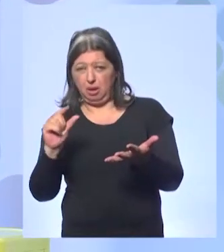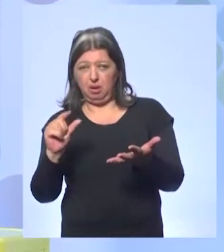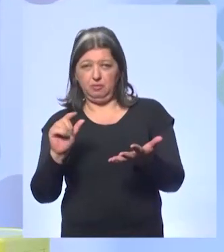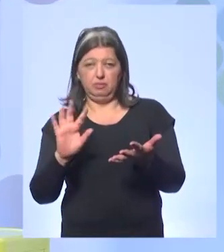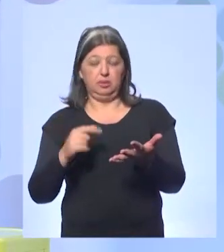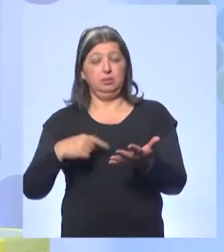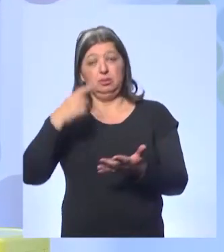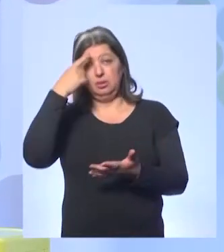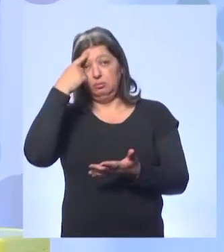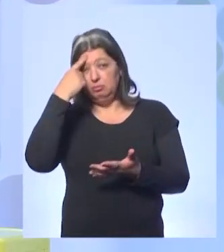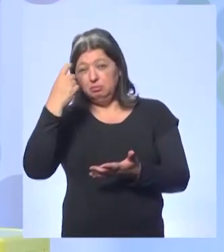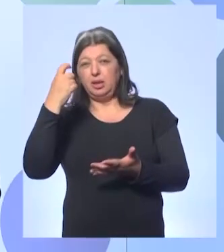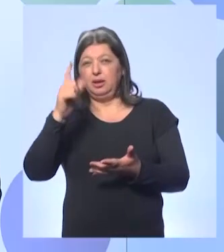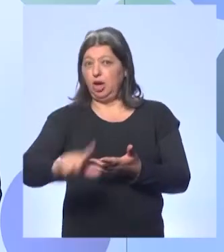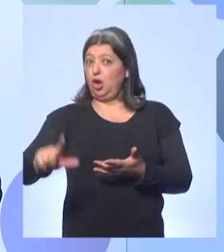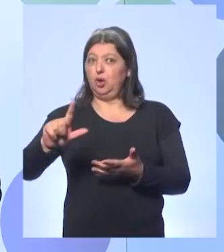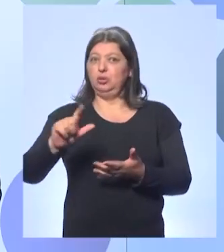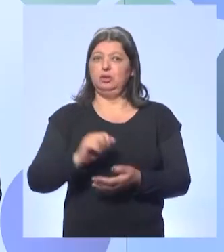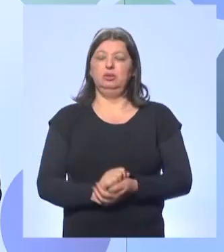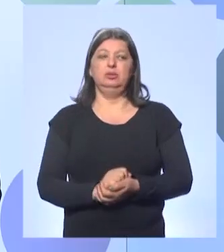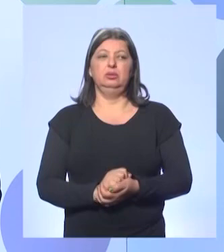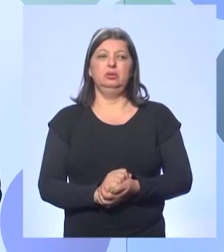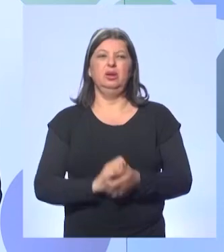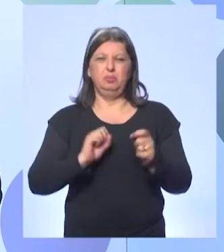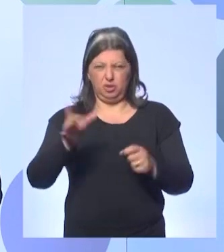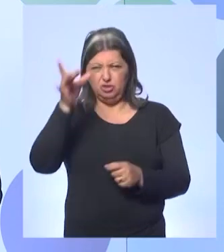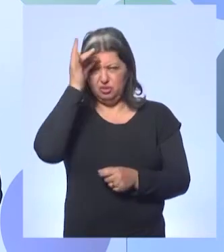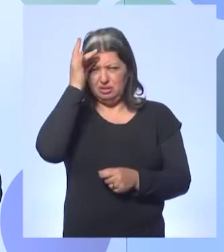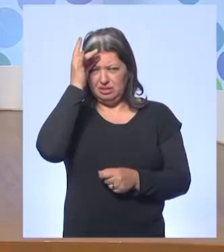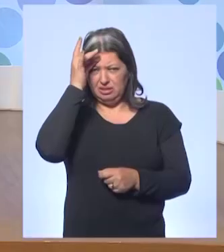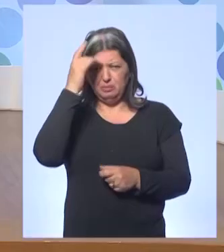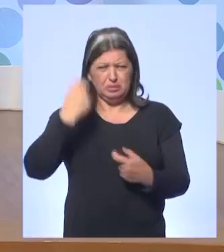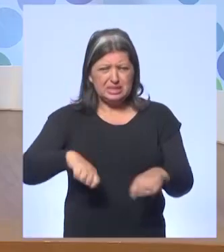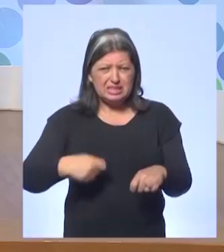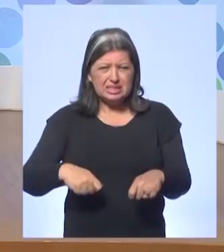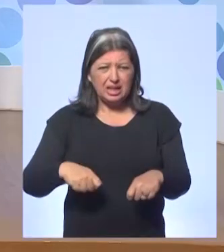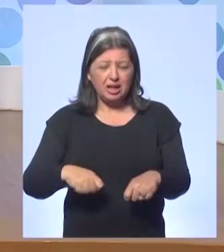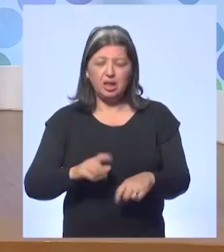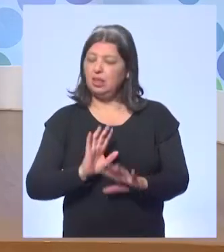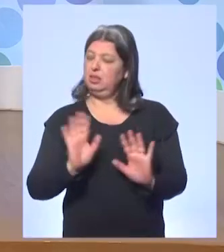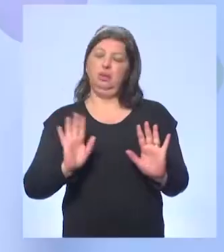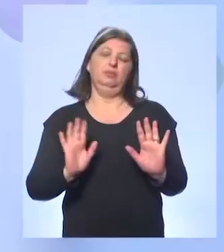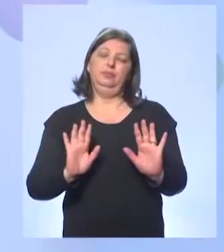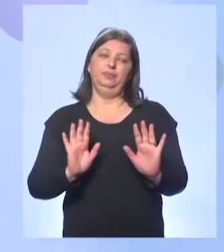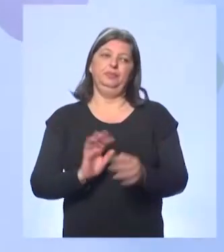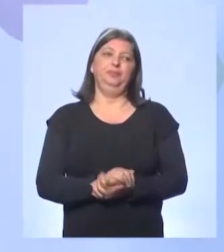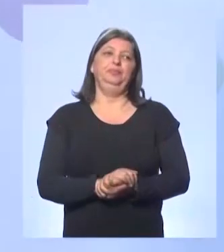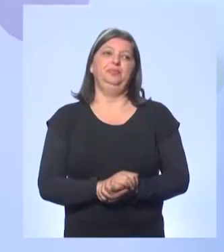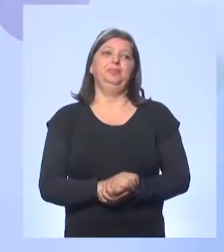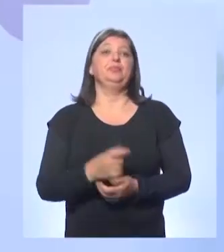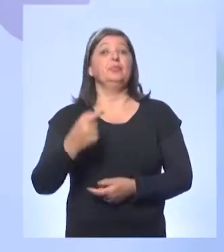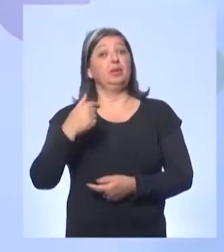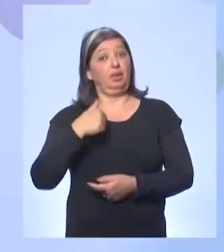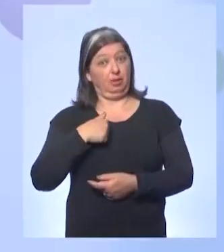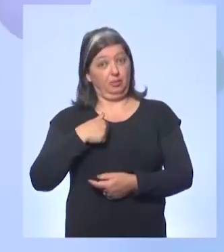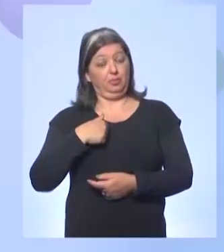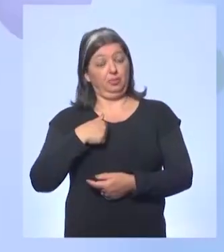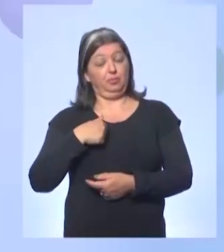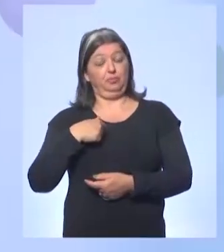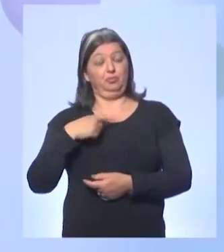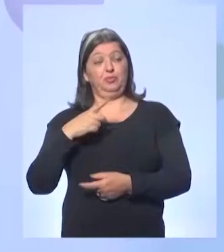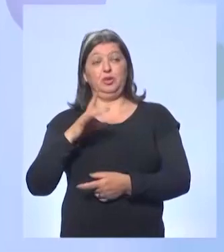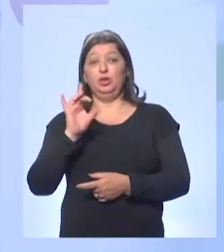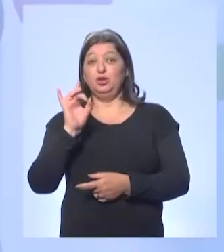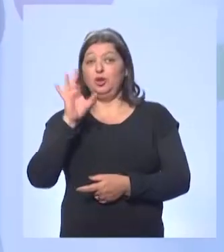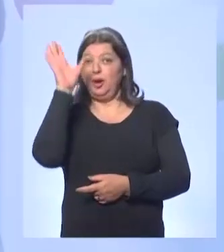de ideias, certo? Preciso decorar tudo isso, professora? Não, não precisa. Não. Eu, Mauro, vou falar por mim, eu só aprendo